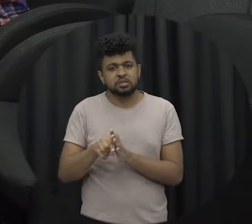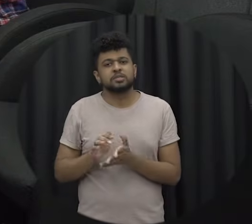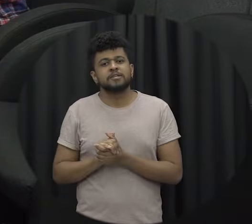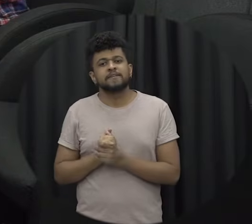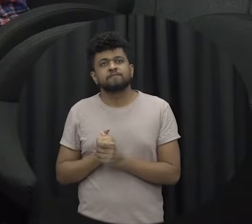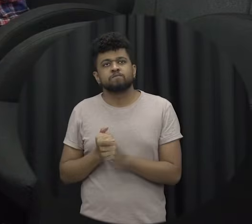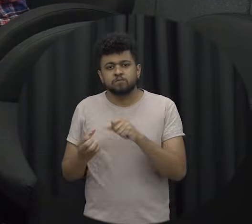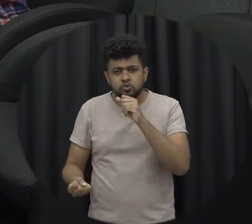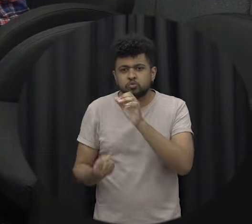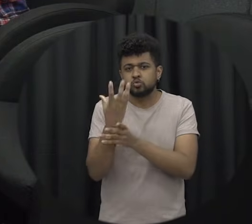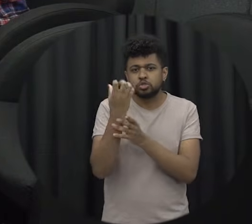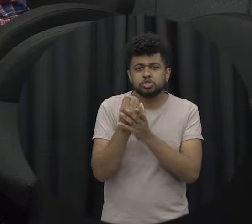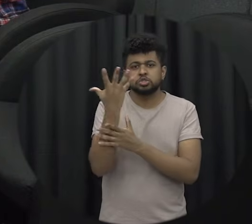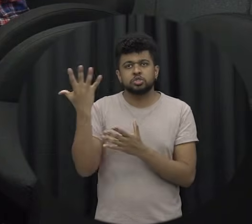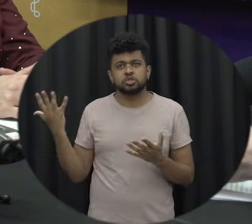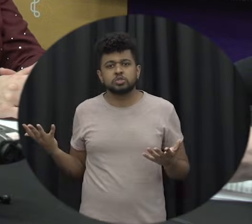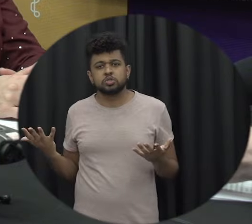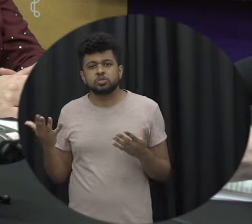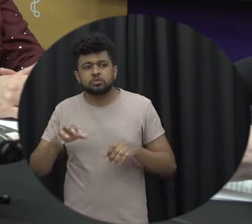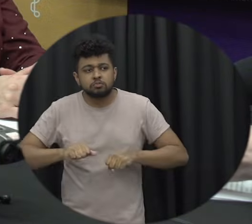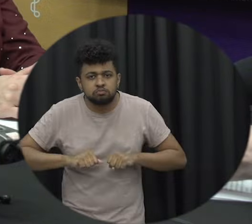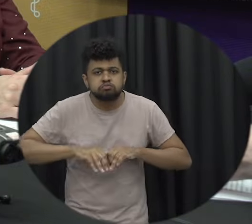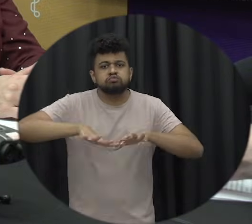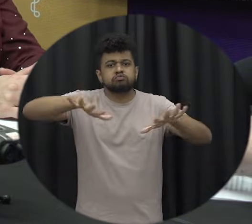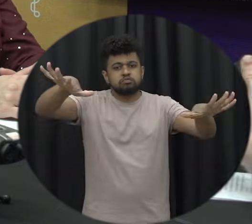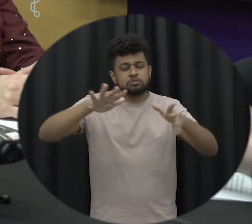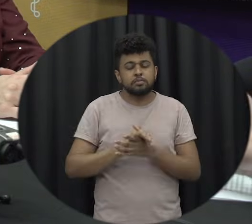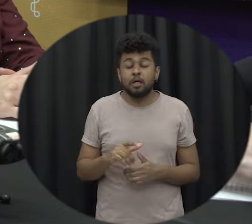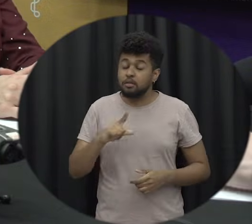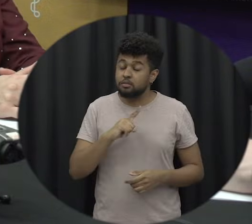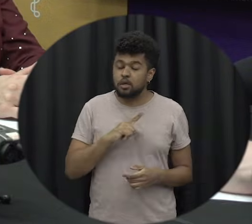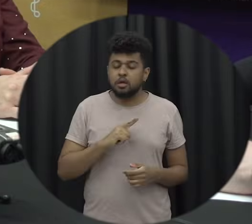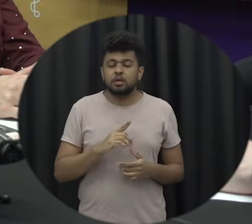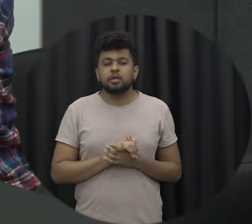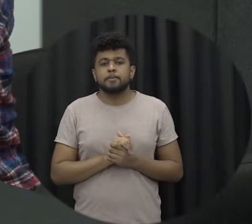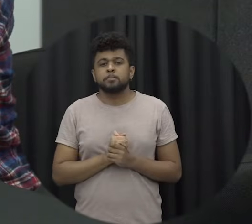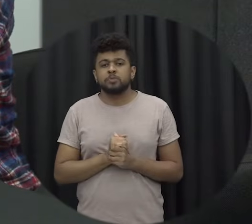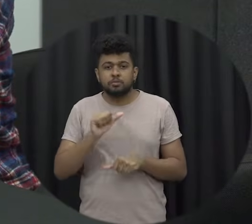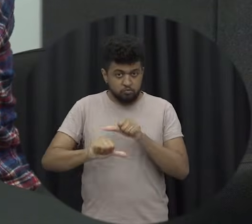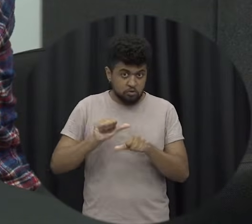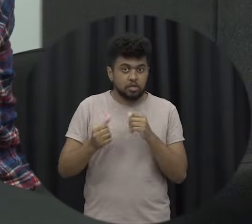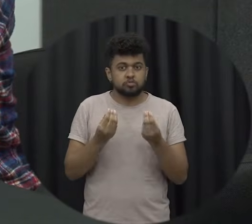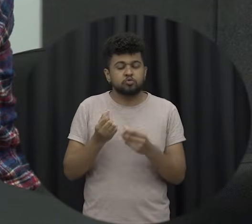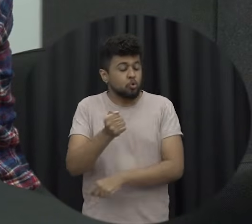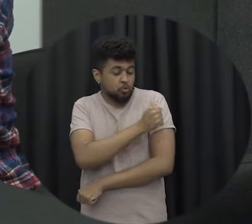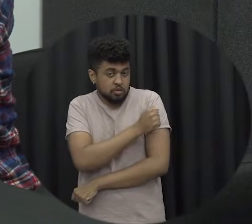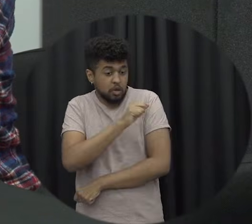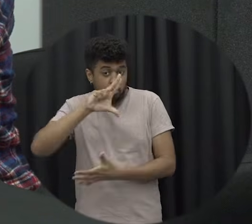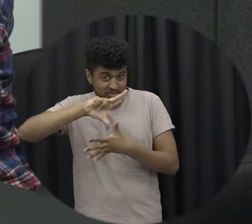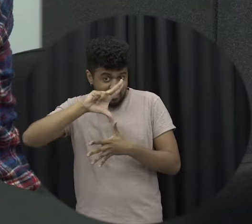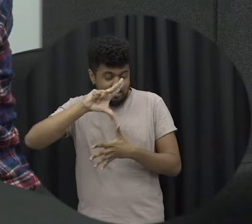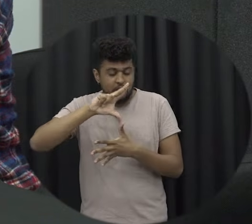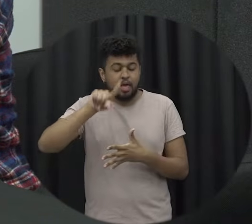se difundindo, isso tem mudado, né? E a UNILA é um lugar muito importante nesse